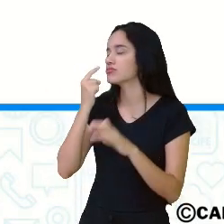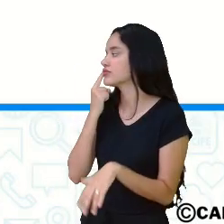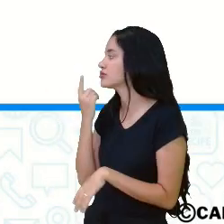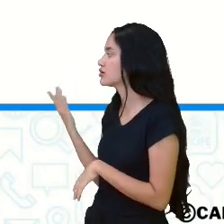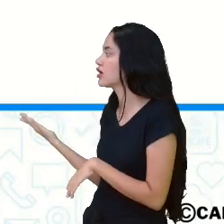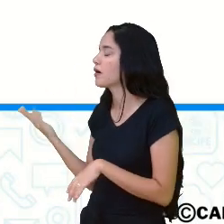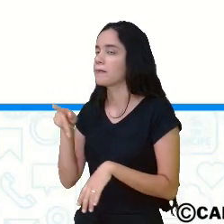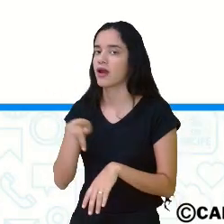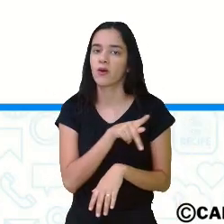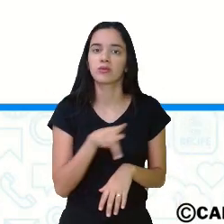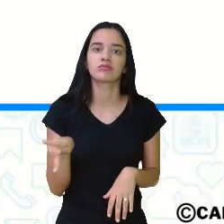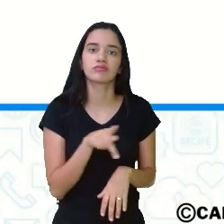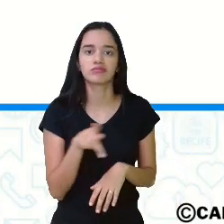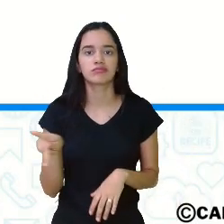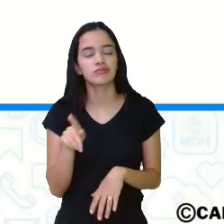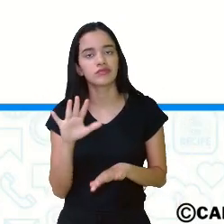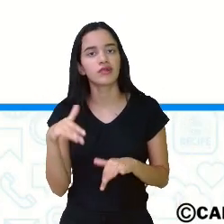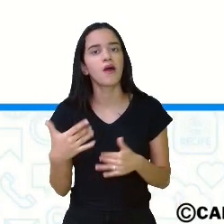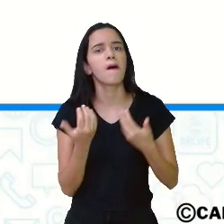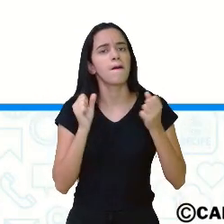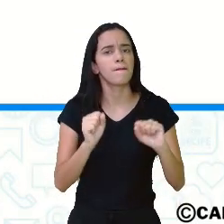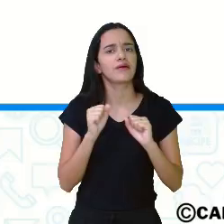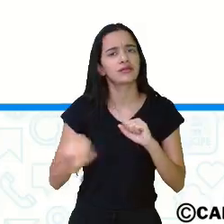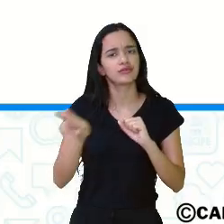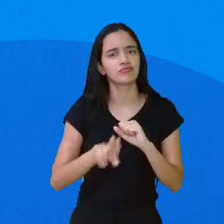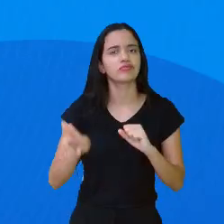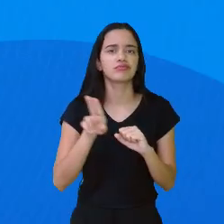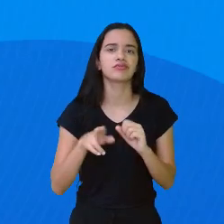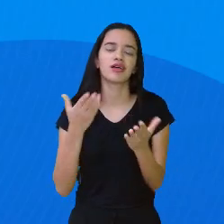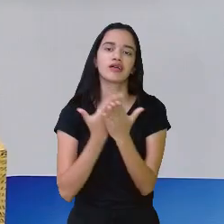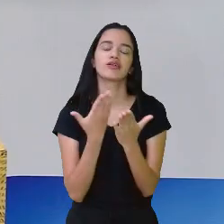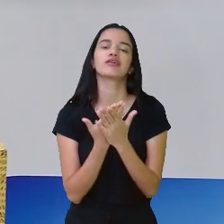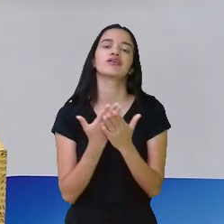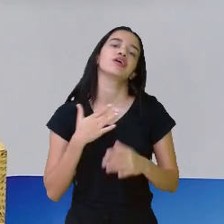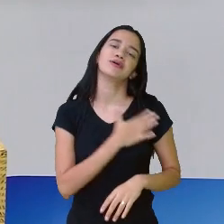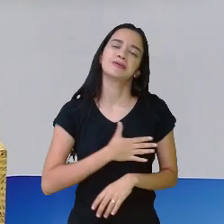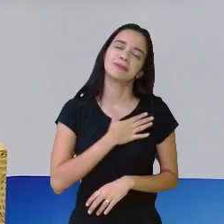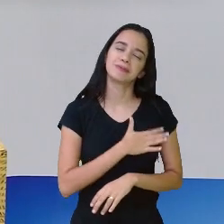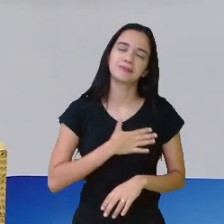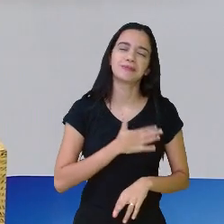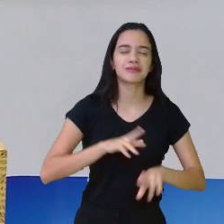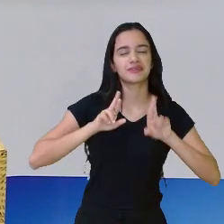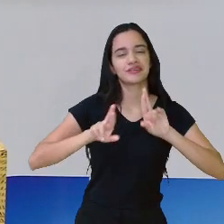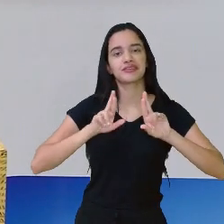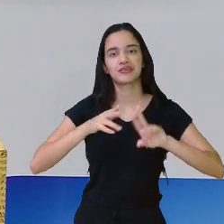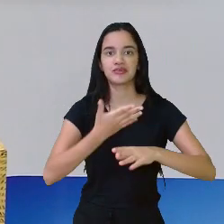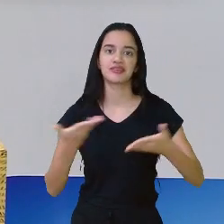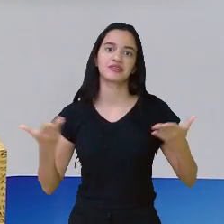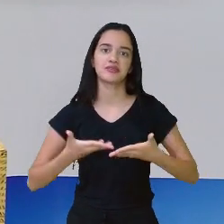os professores, para que eles possam usar nas suas aulas. Espero que vocês tenham gostado da nossa